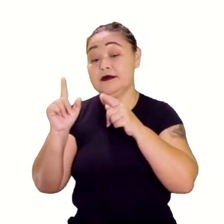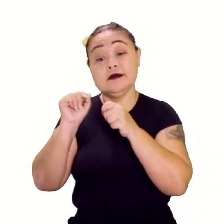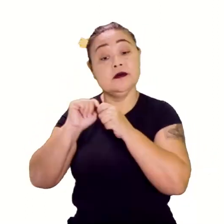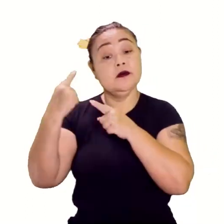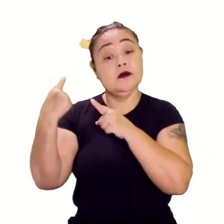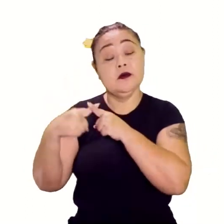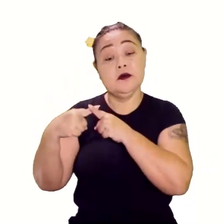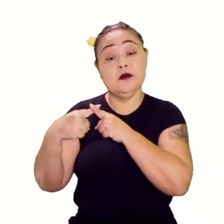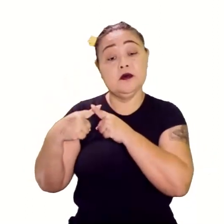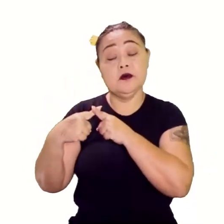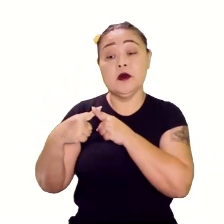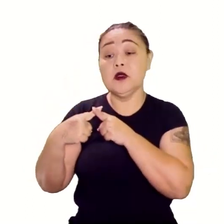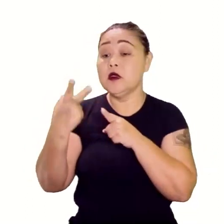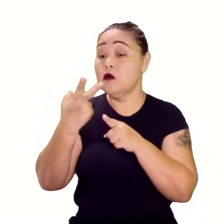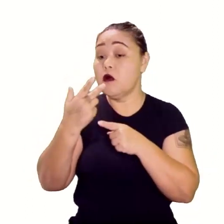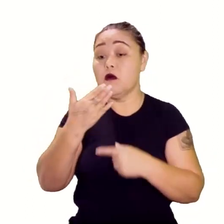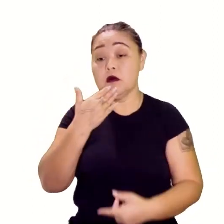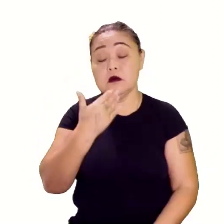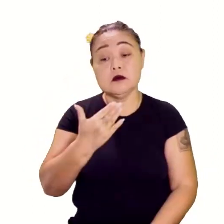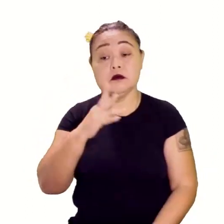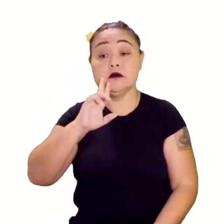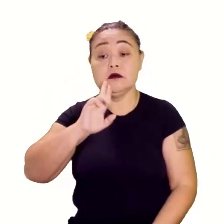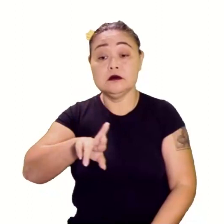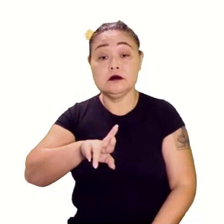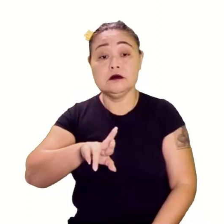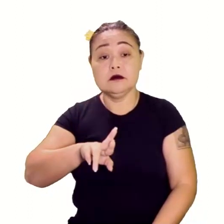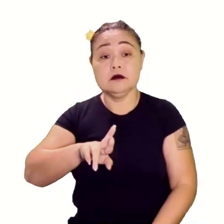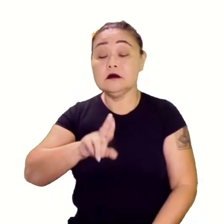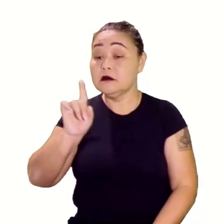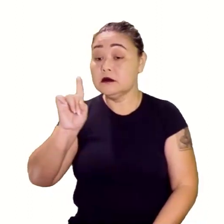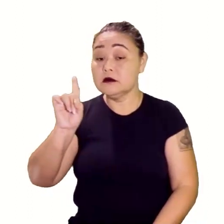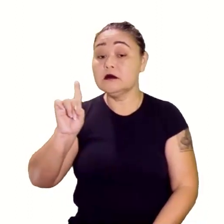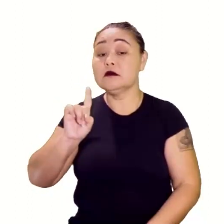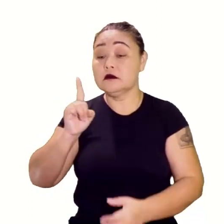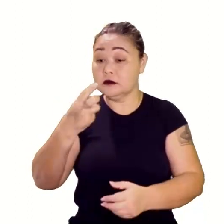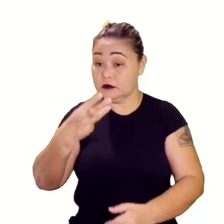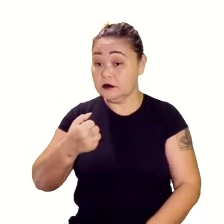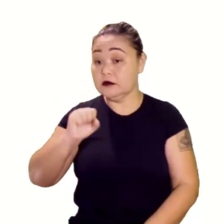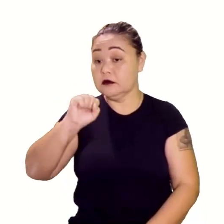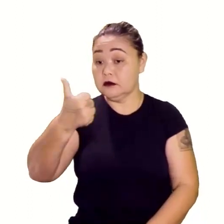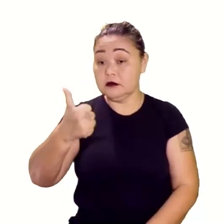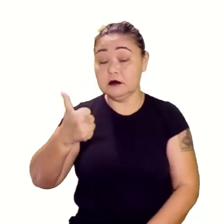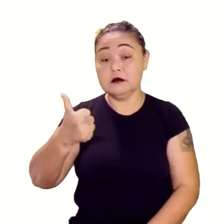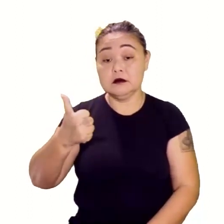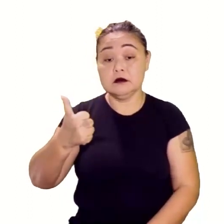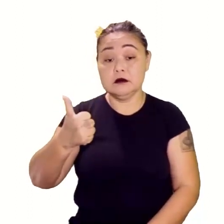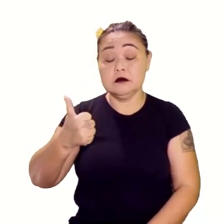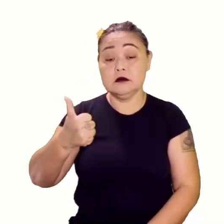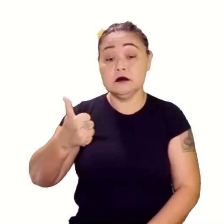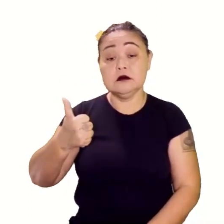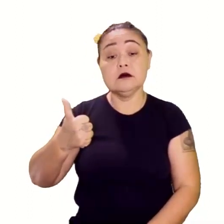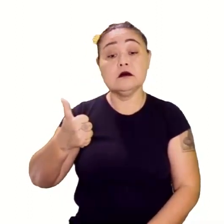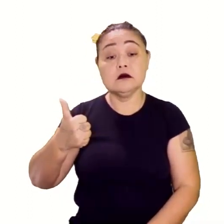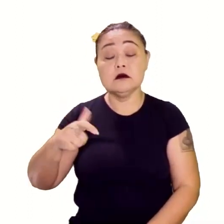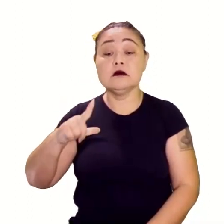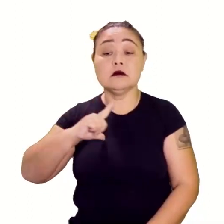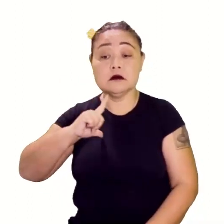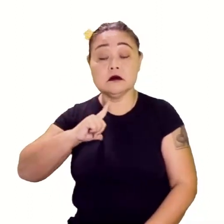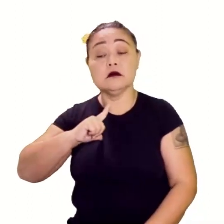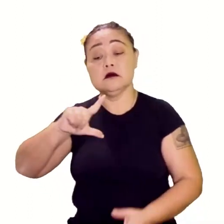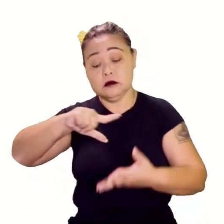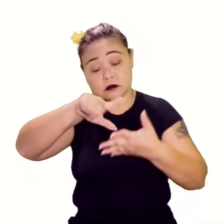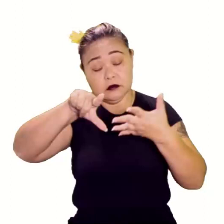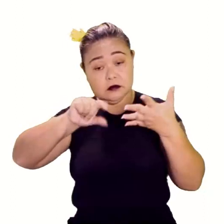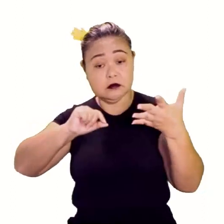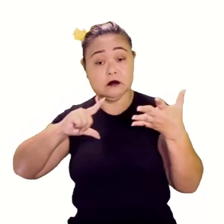quê? Ele não vai pedir para você resolver essa potência, pode ter certeza. Nas alternativas, como Vai é uma questão de ter isso